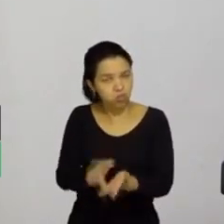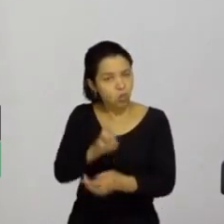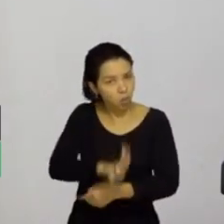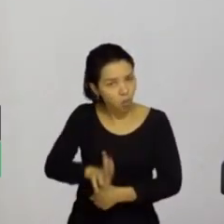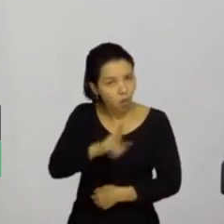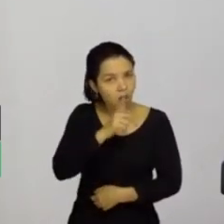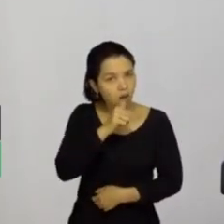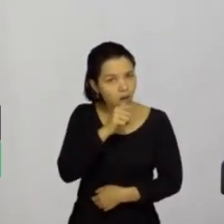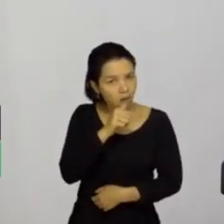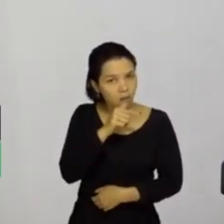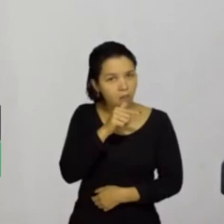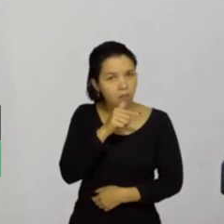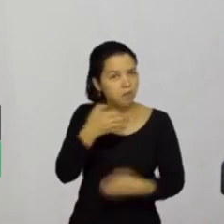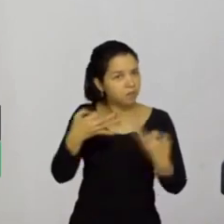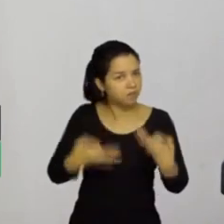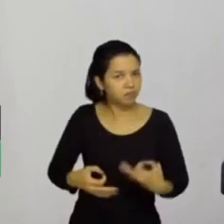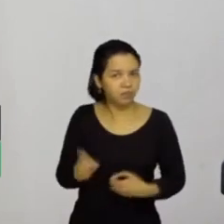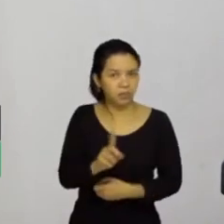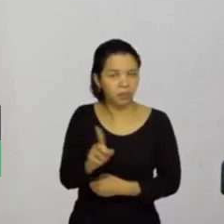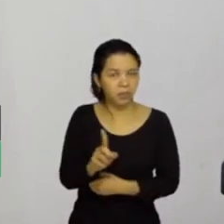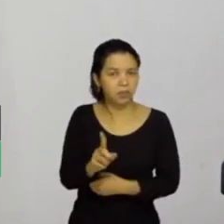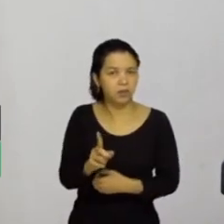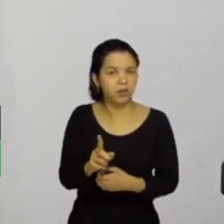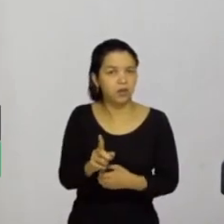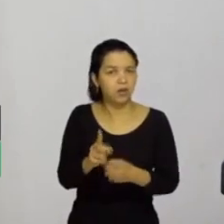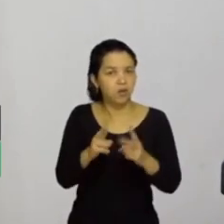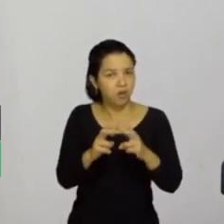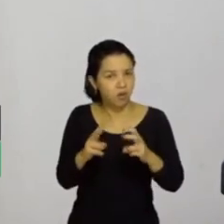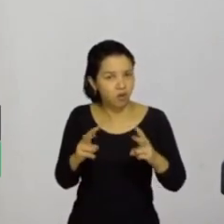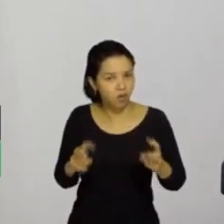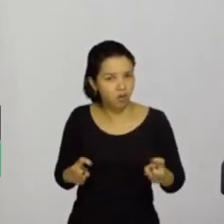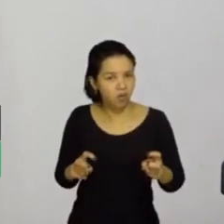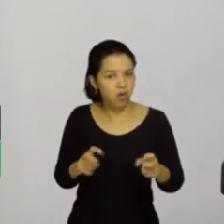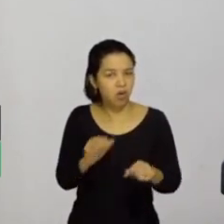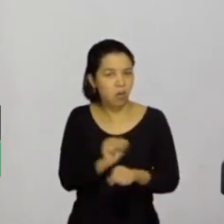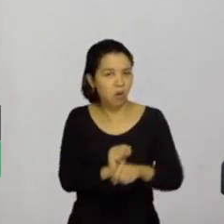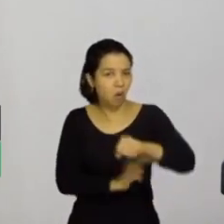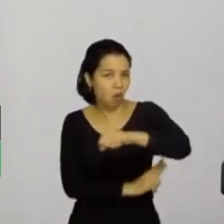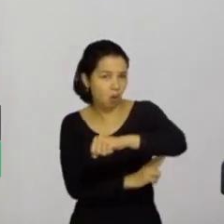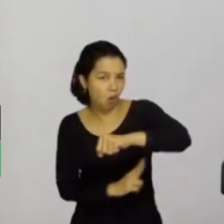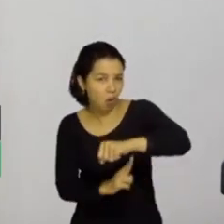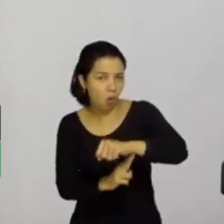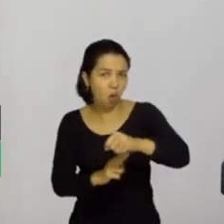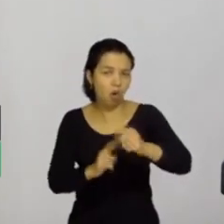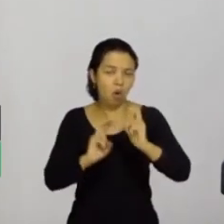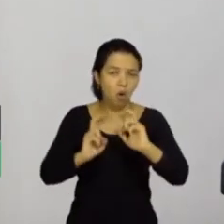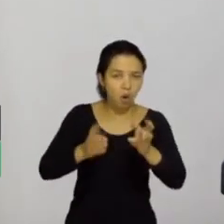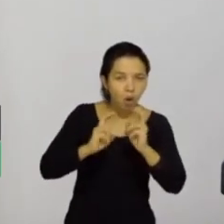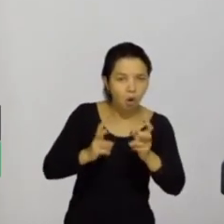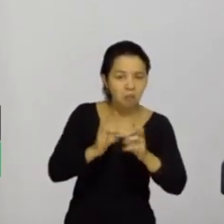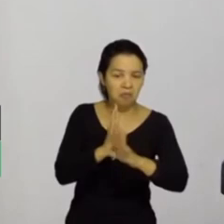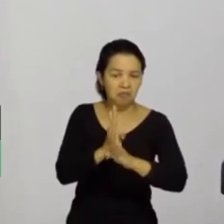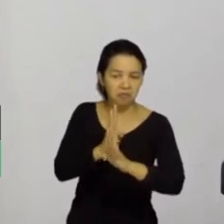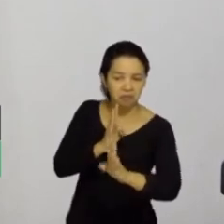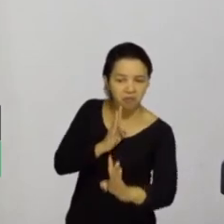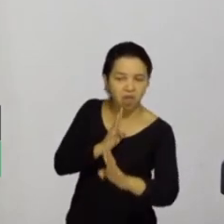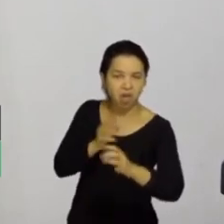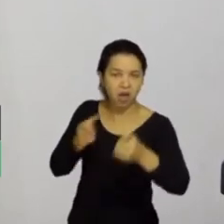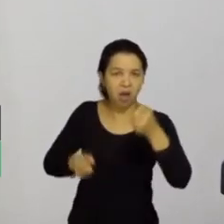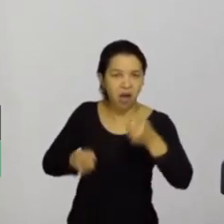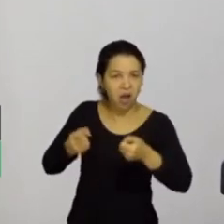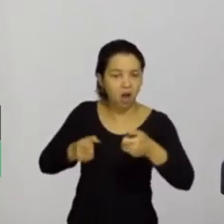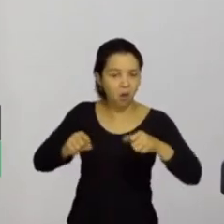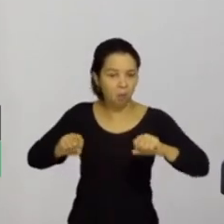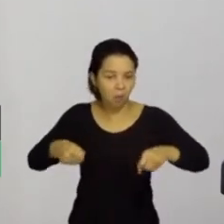justo que Florianópolis permaneça refém das pontes, dos ônibus, das filas, dos carros e apenas das